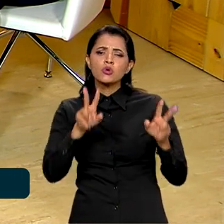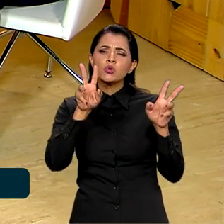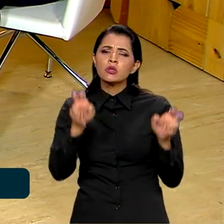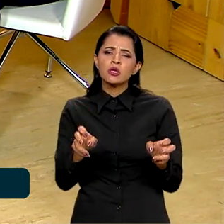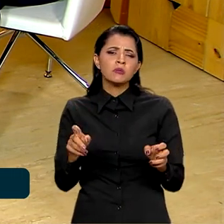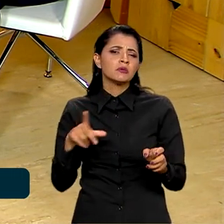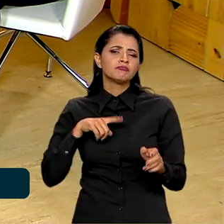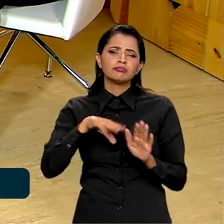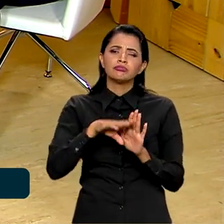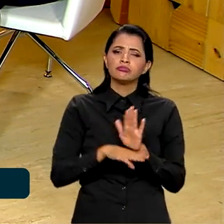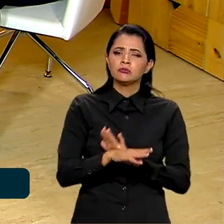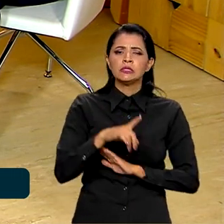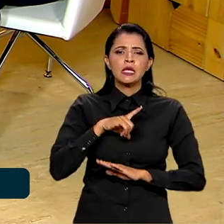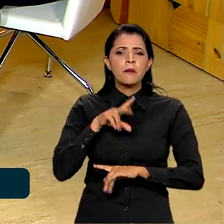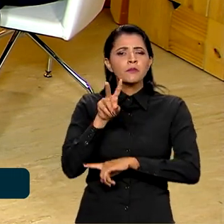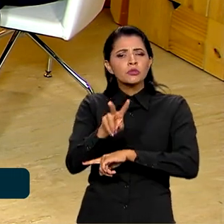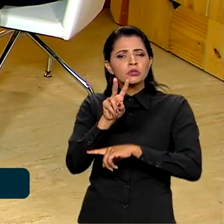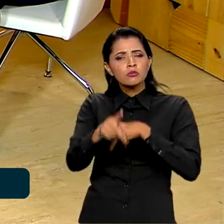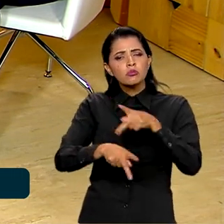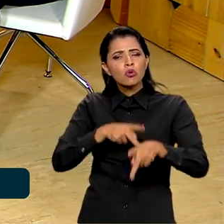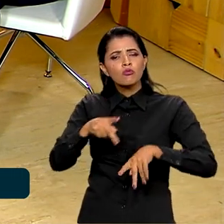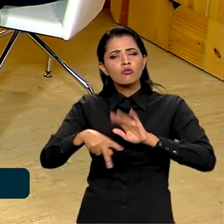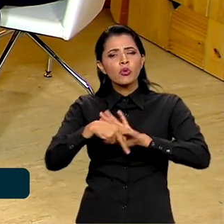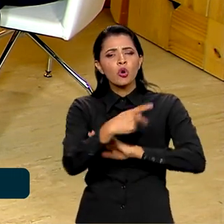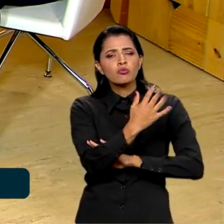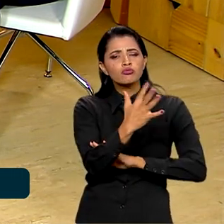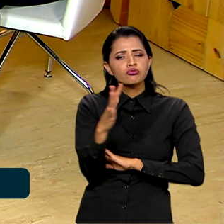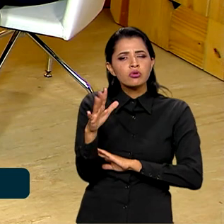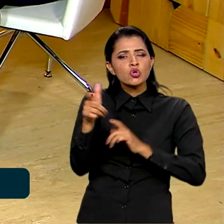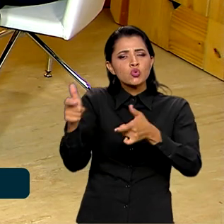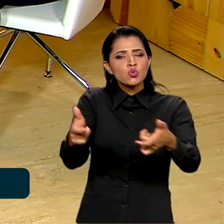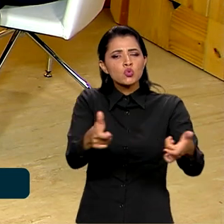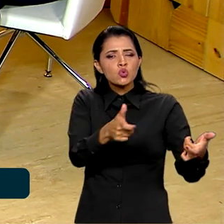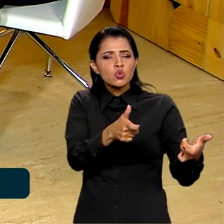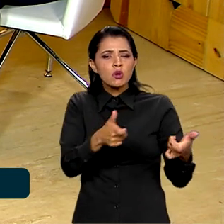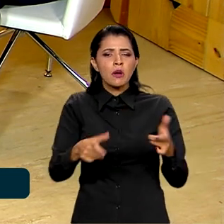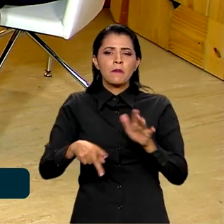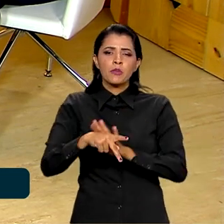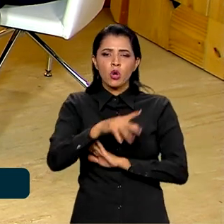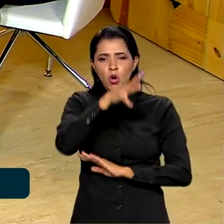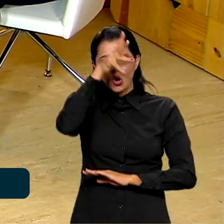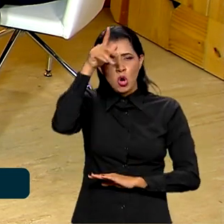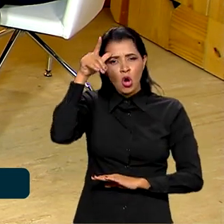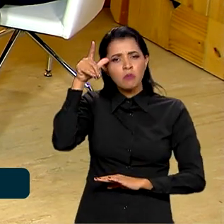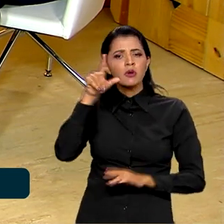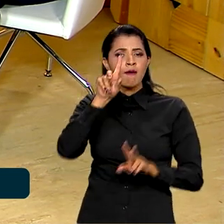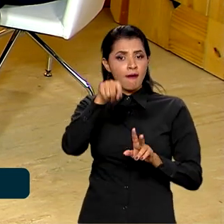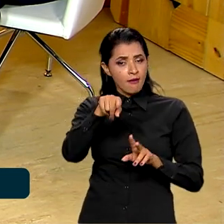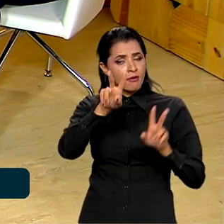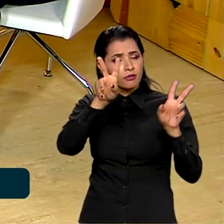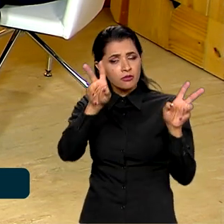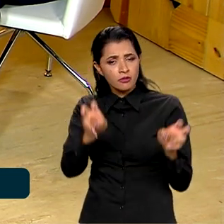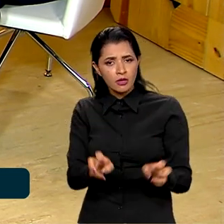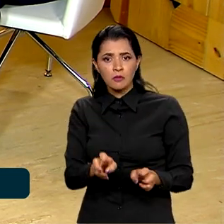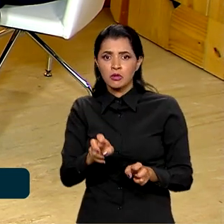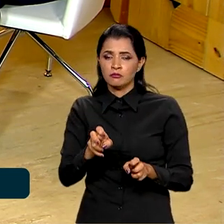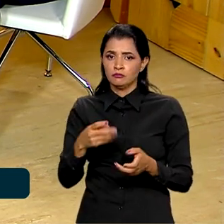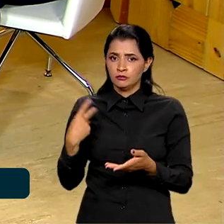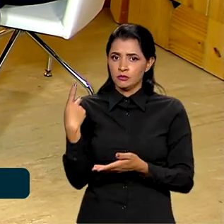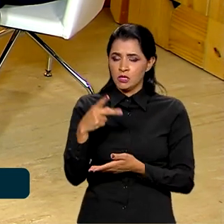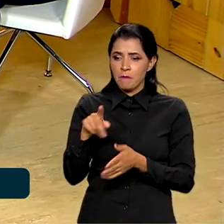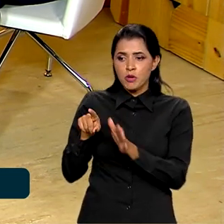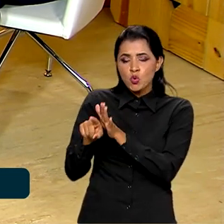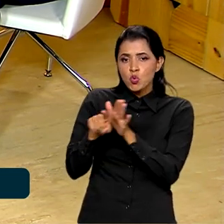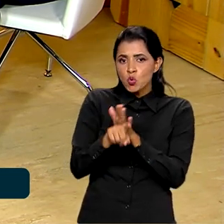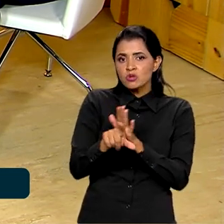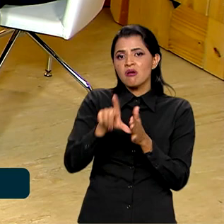proteção aos povos da floresta e aos territórios amazônicos certamente está entre os pontos mais citados nas consultas